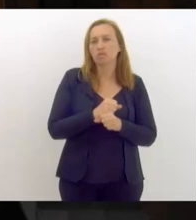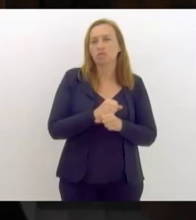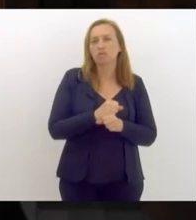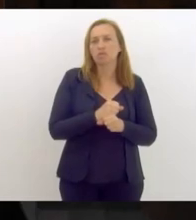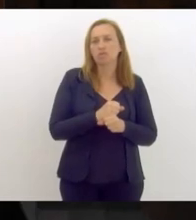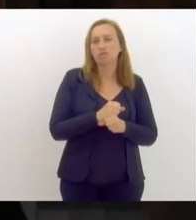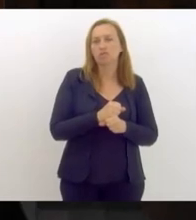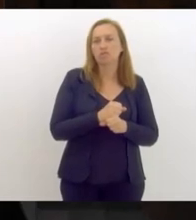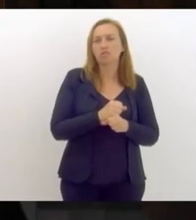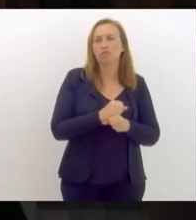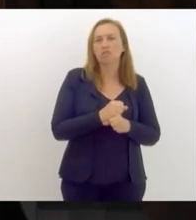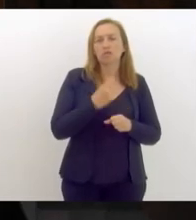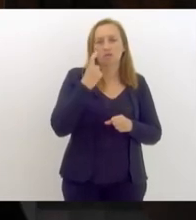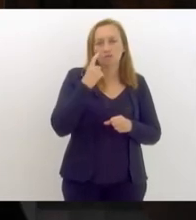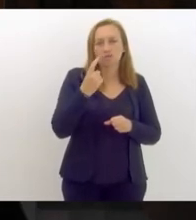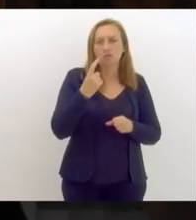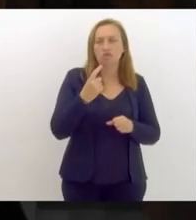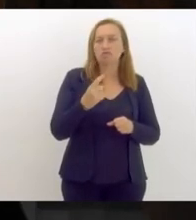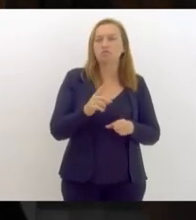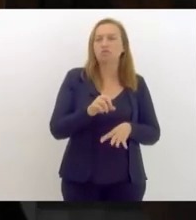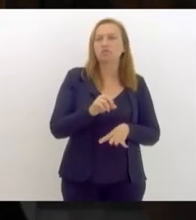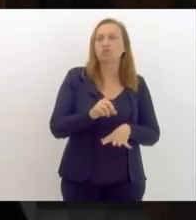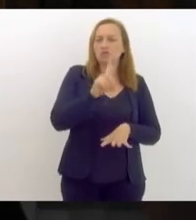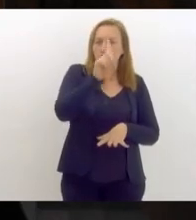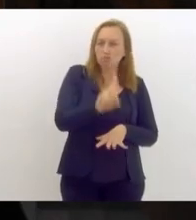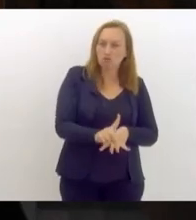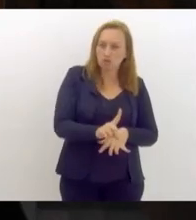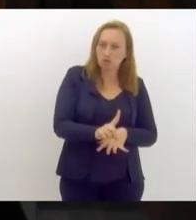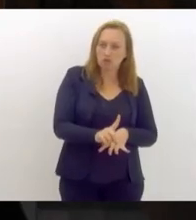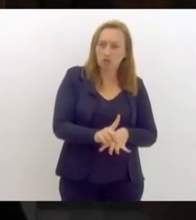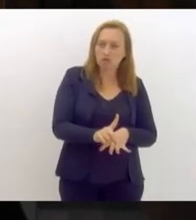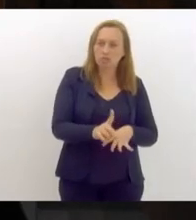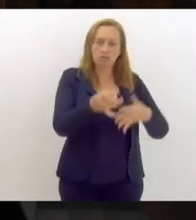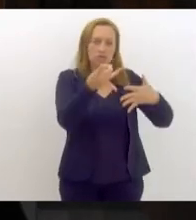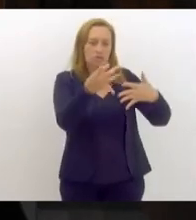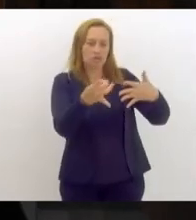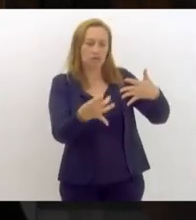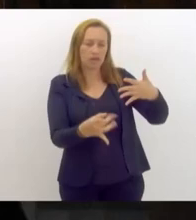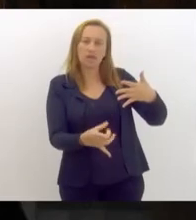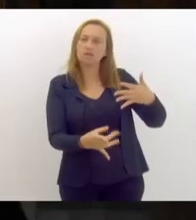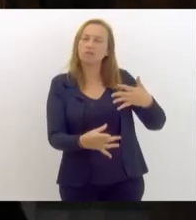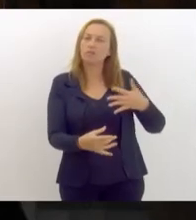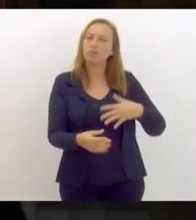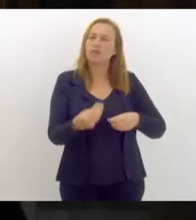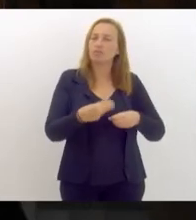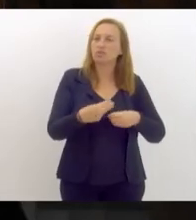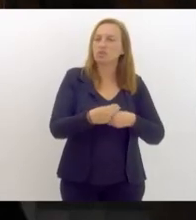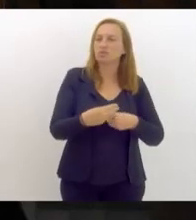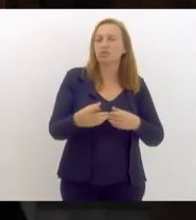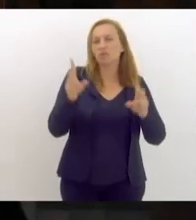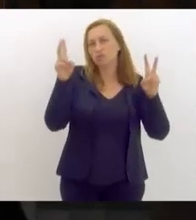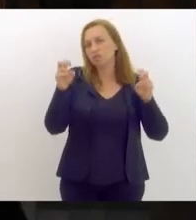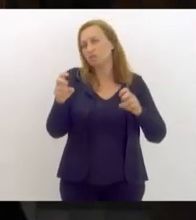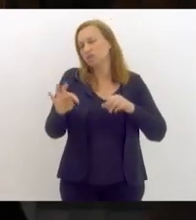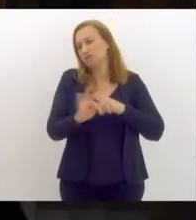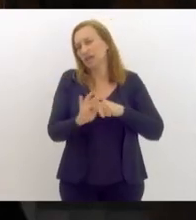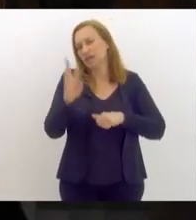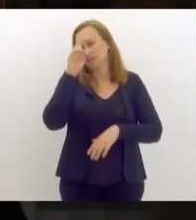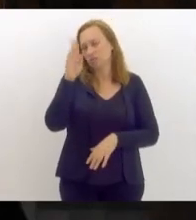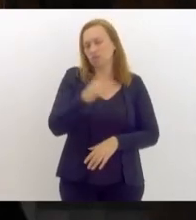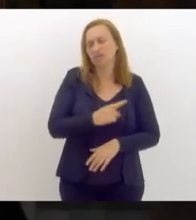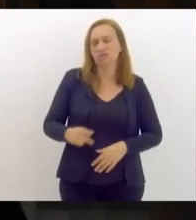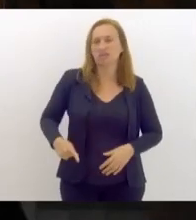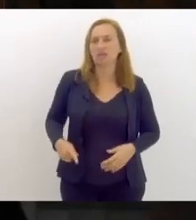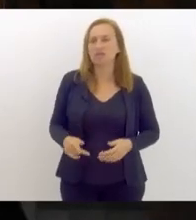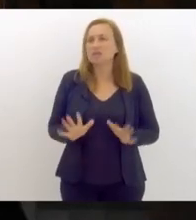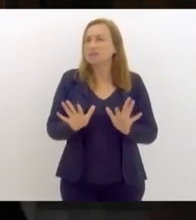determinam os municípios que têm direito a receber este recurso e é uma questão bem técnica Presidente mas de uma forma